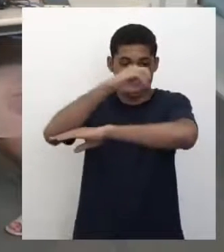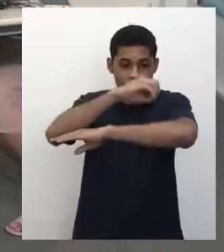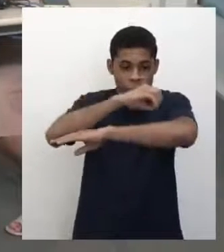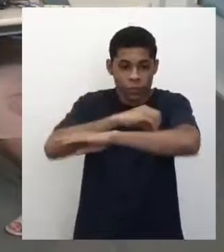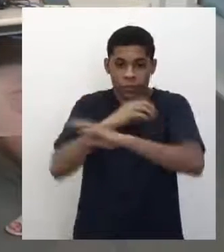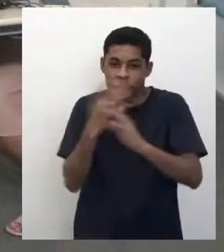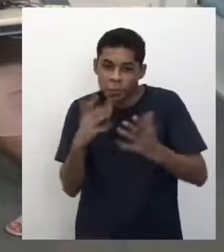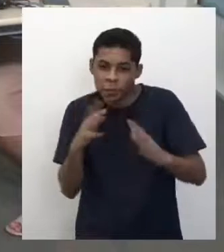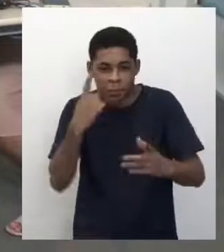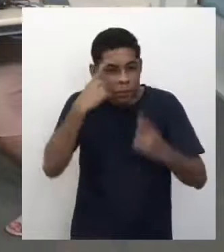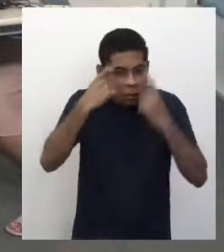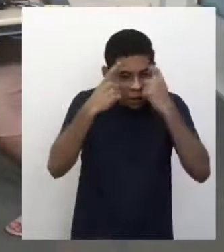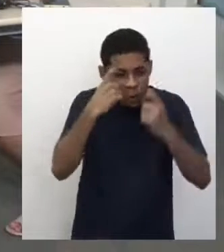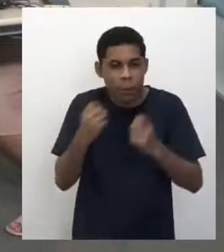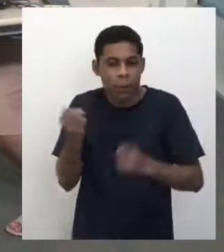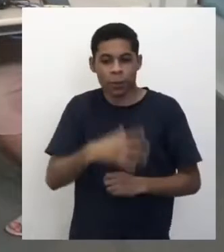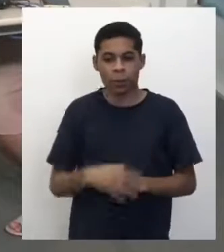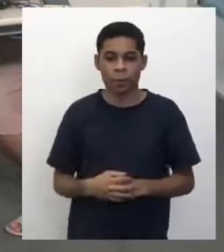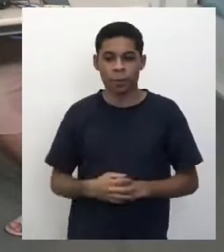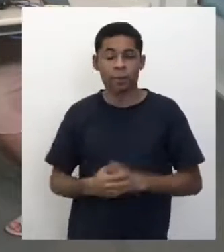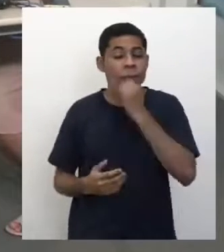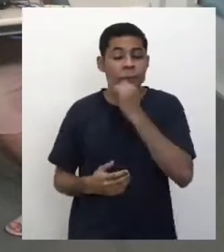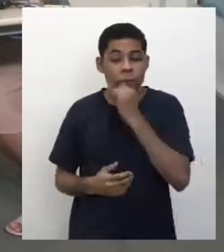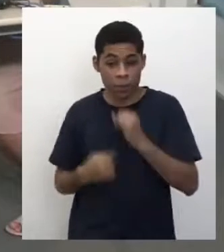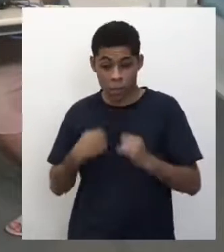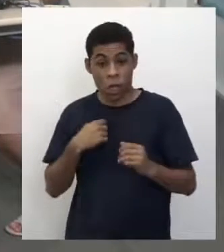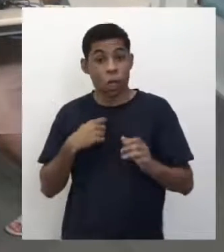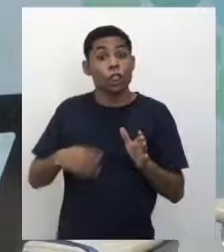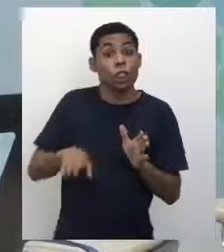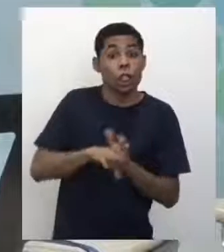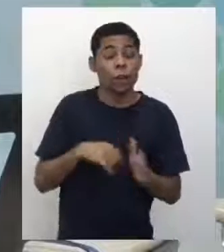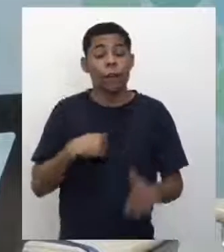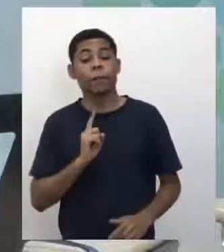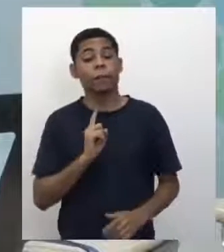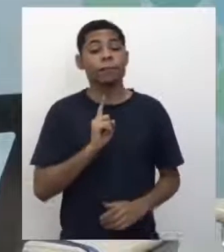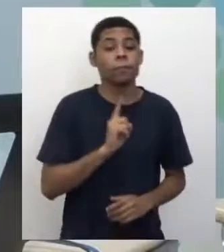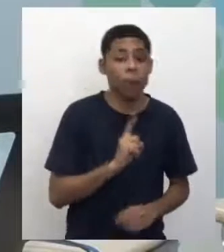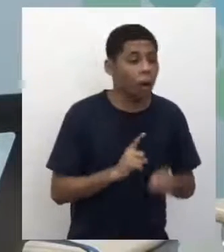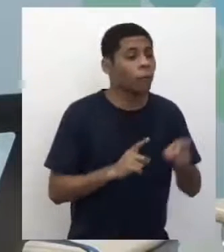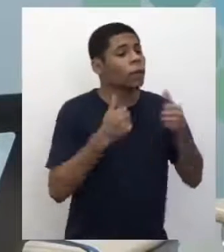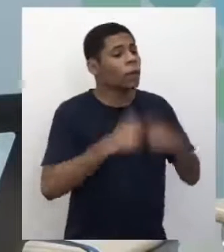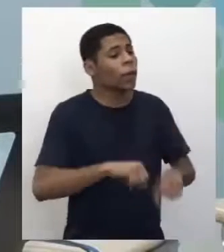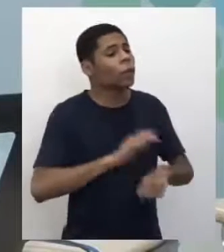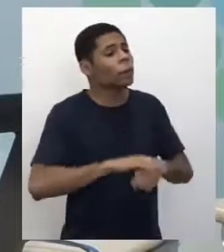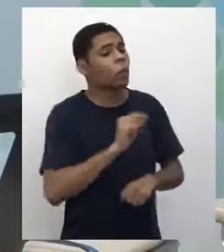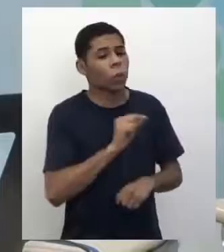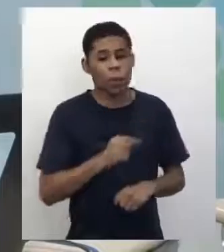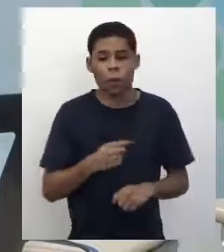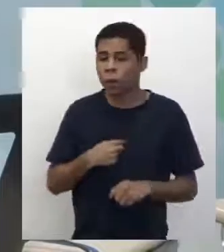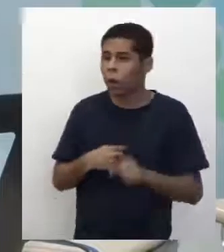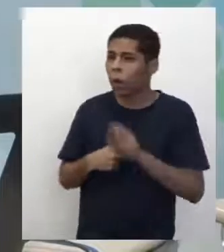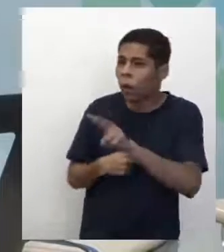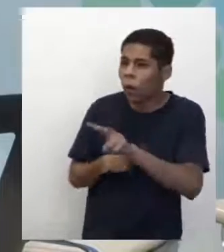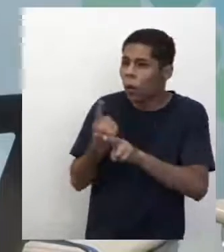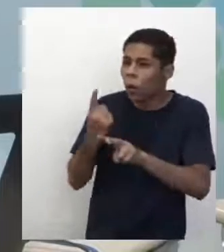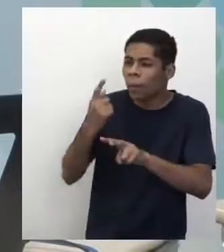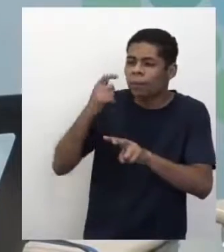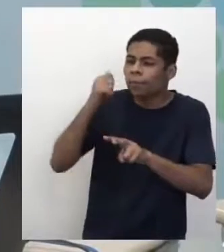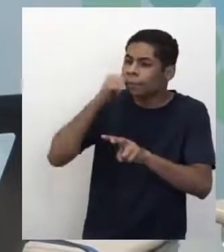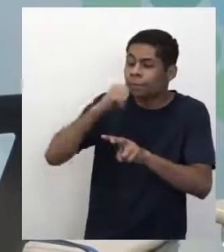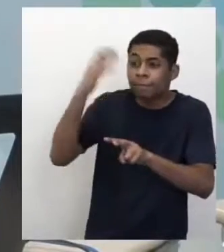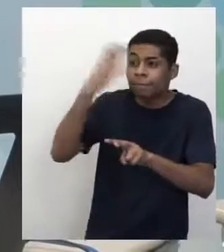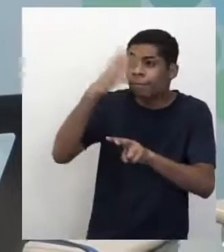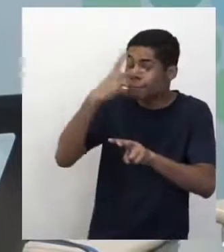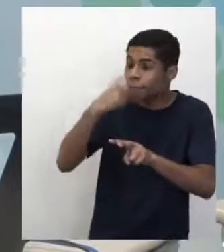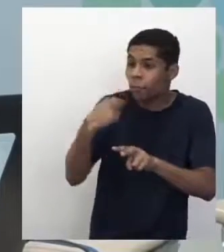coisas aleatórias assim. E você estava fazendo o que mesmo? Eu tava Eu acho que eu estava olhando uma linda mulher que